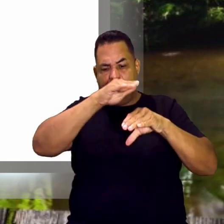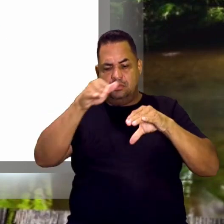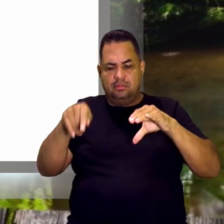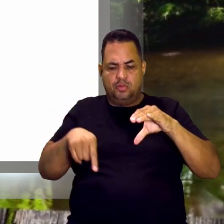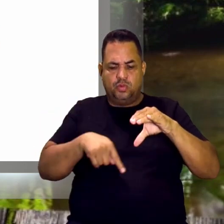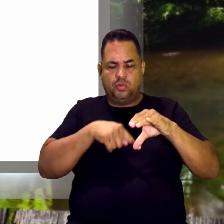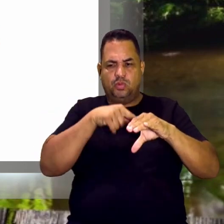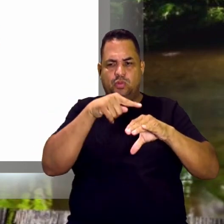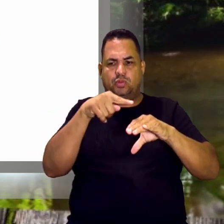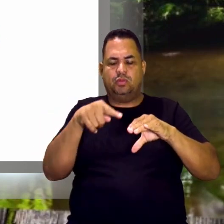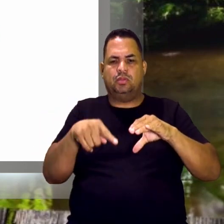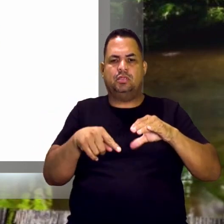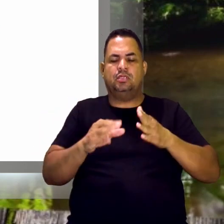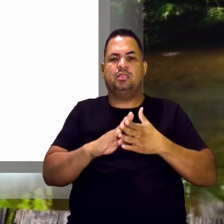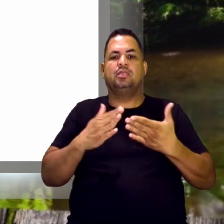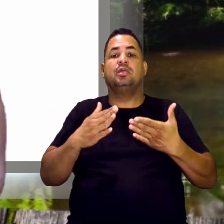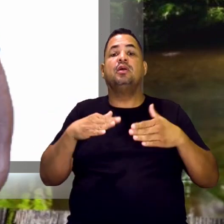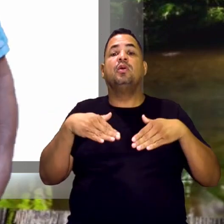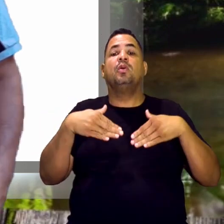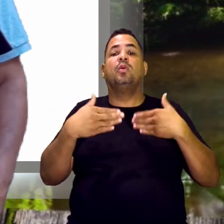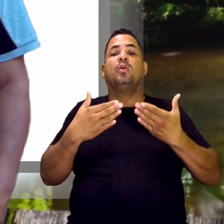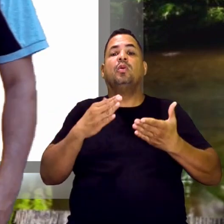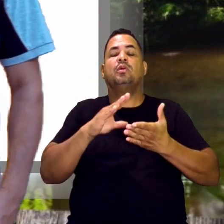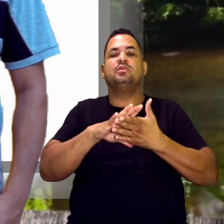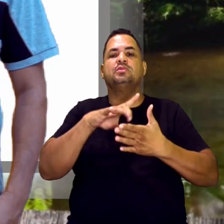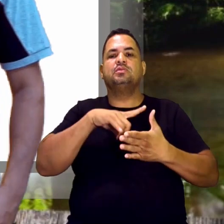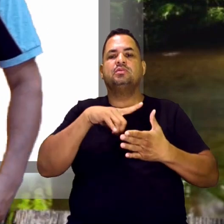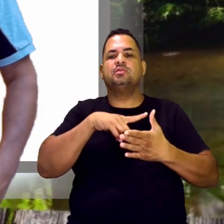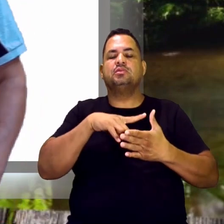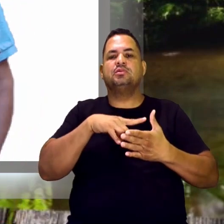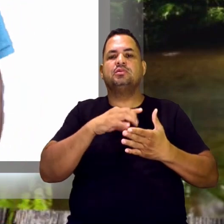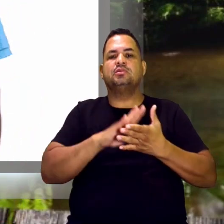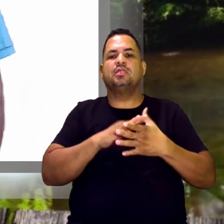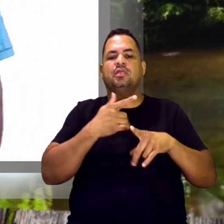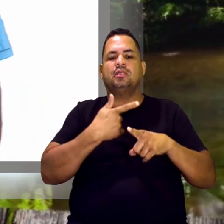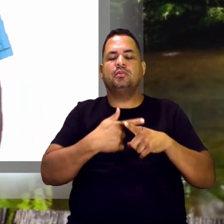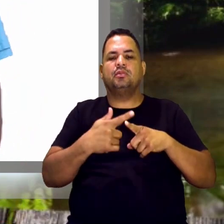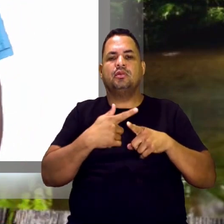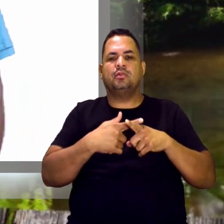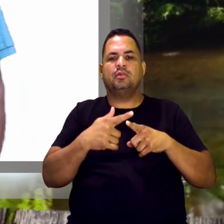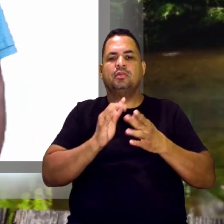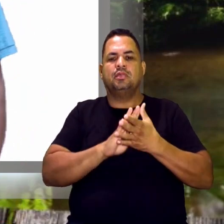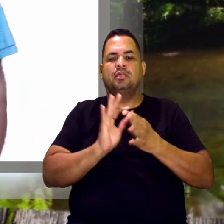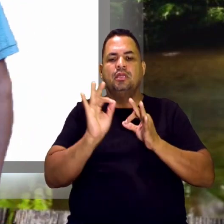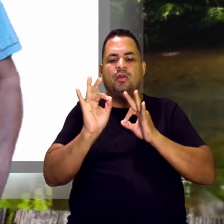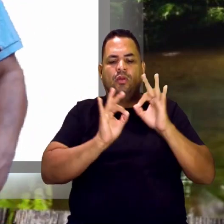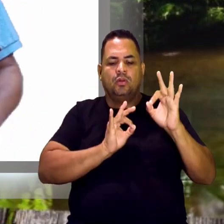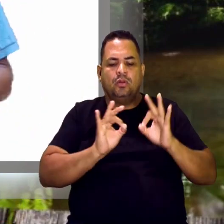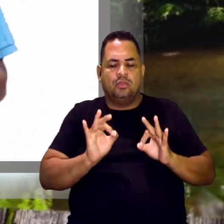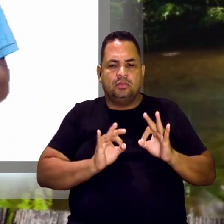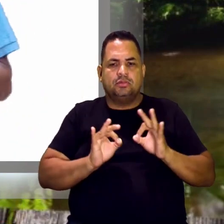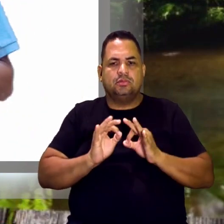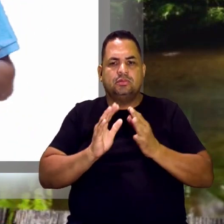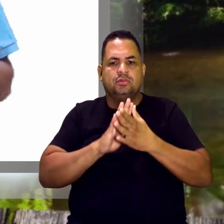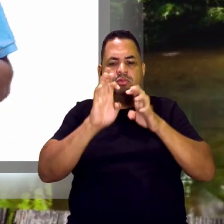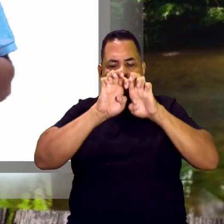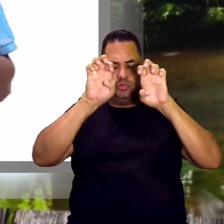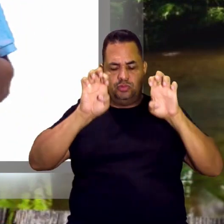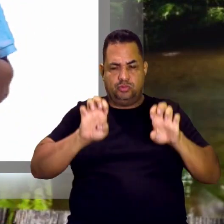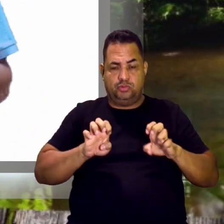plasmática. Só que se você tiver problemas na formação da membrana plasmática, é como se você